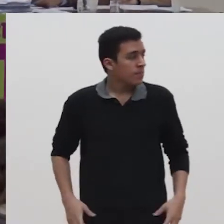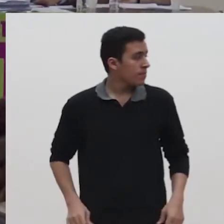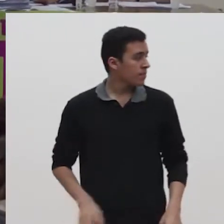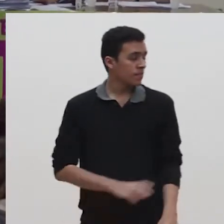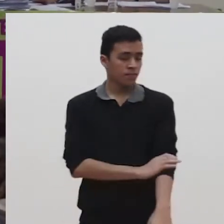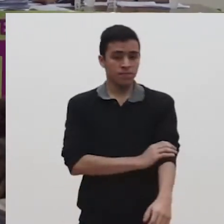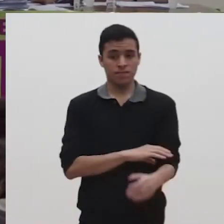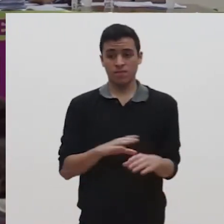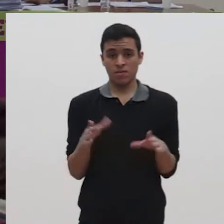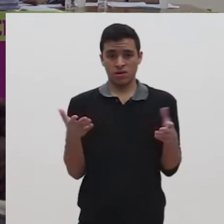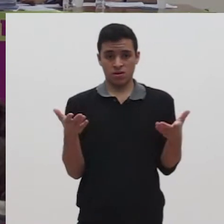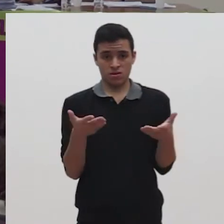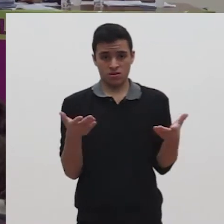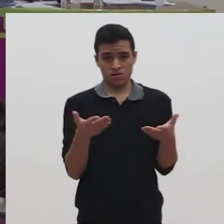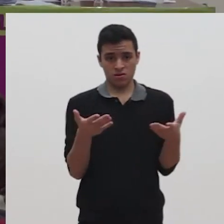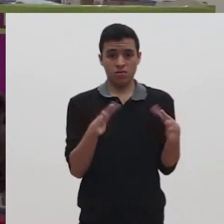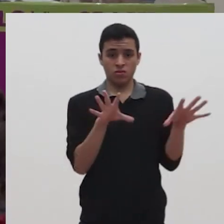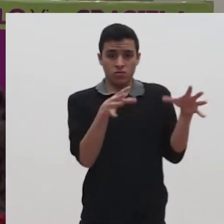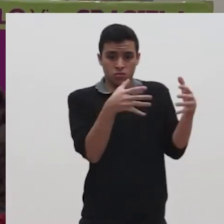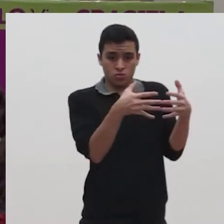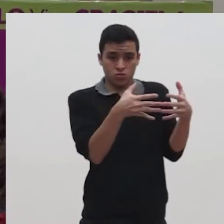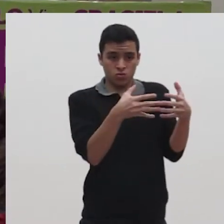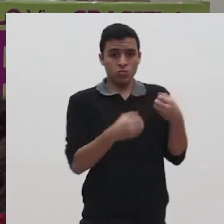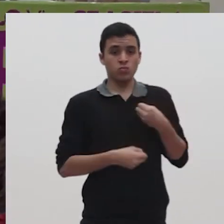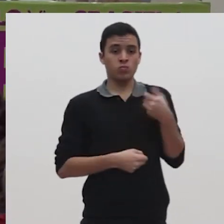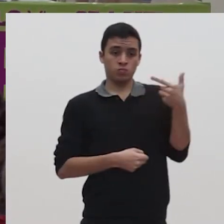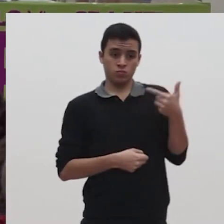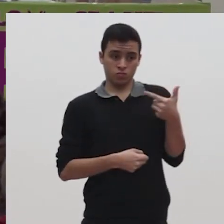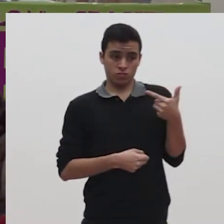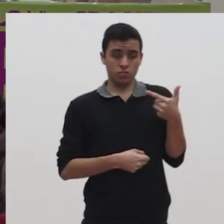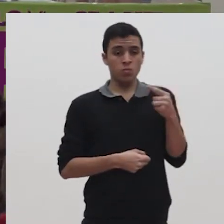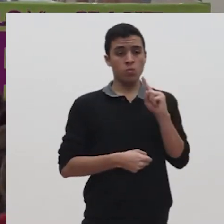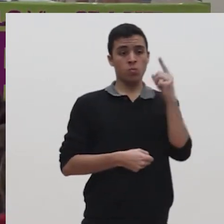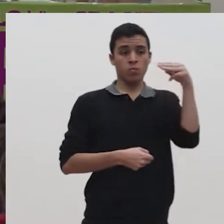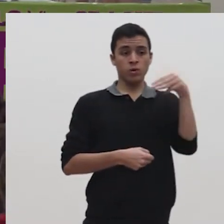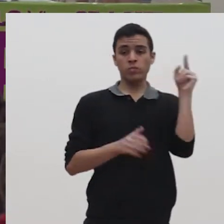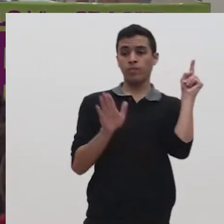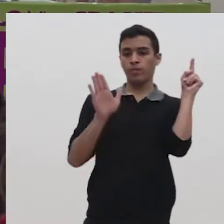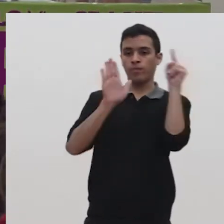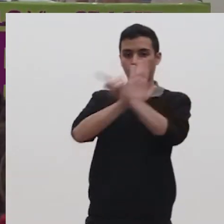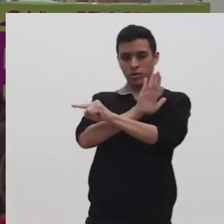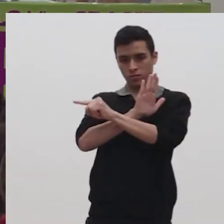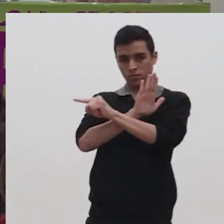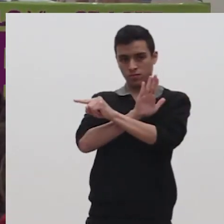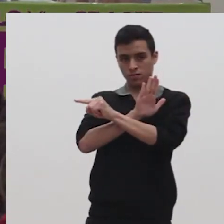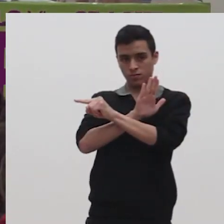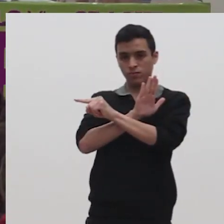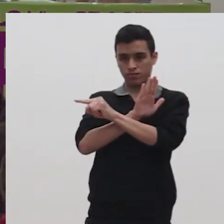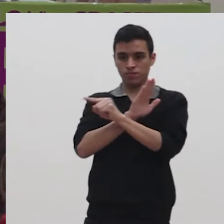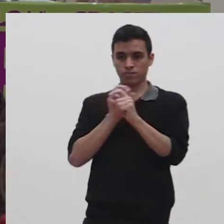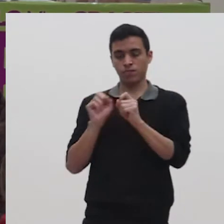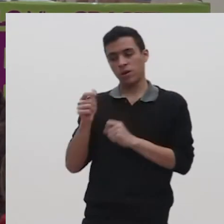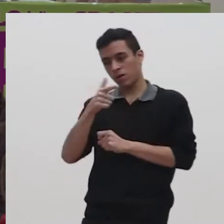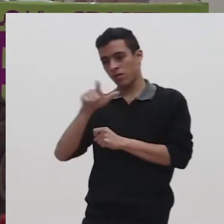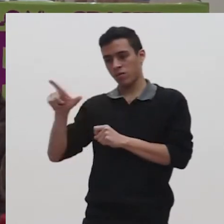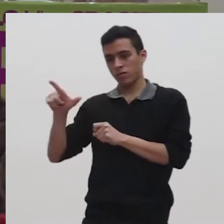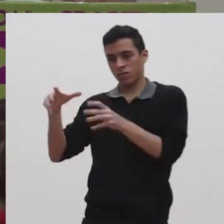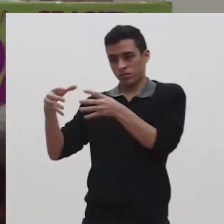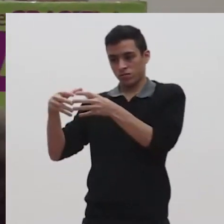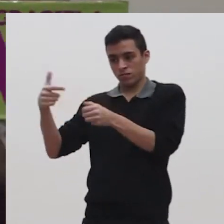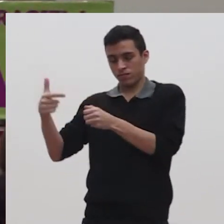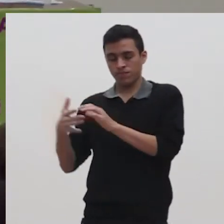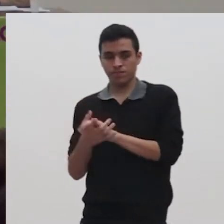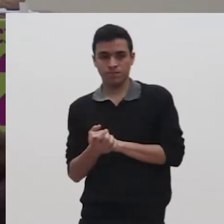Agora, a chapa 2 tem 1 minuto para formular sua pergunta à chapa 1. A